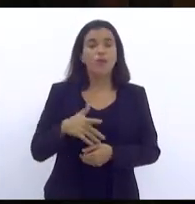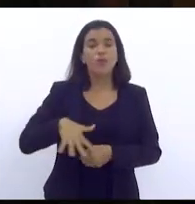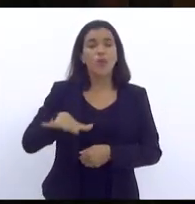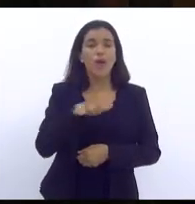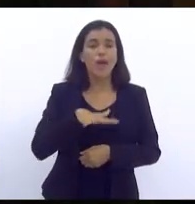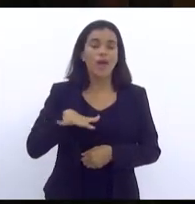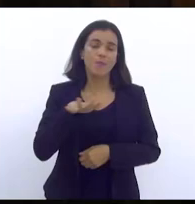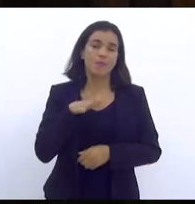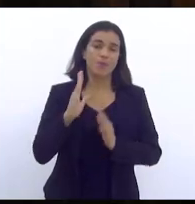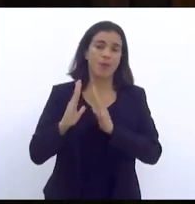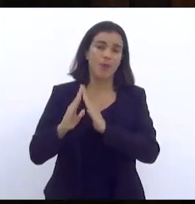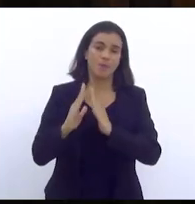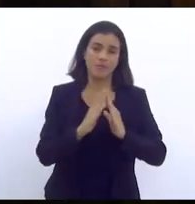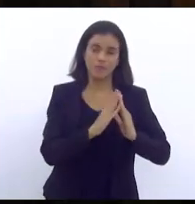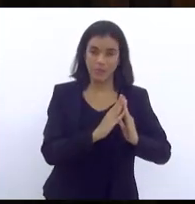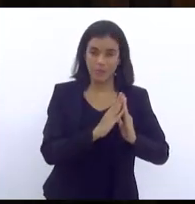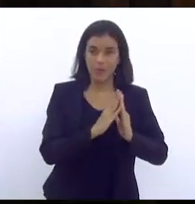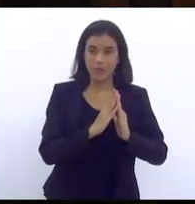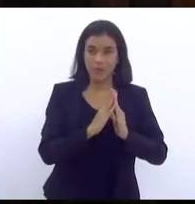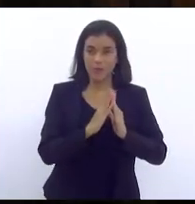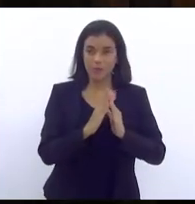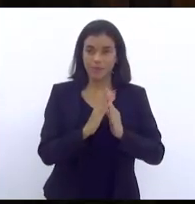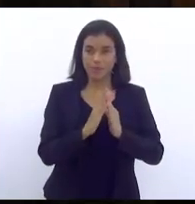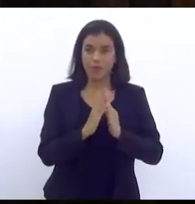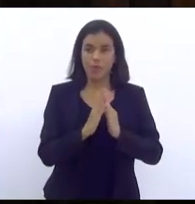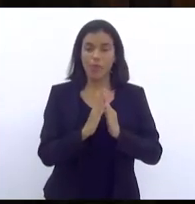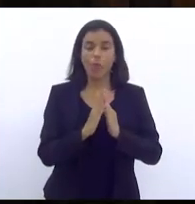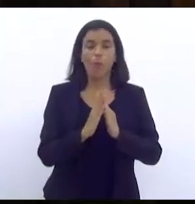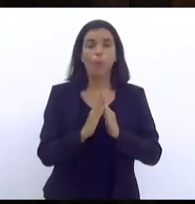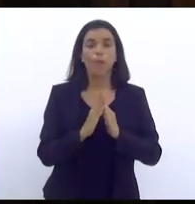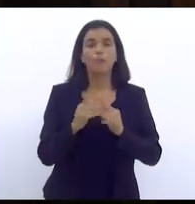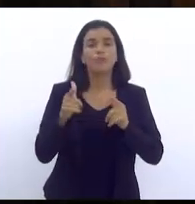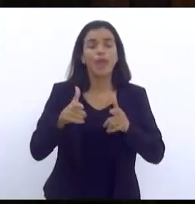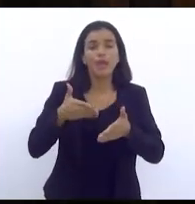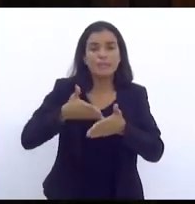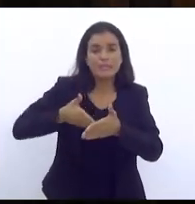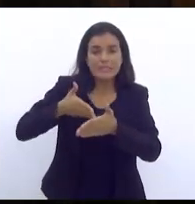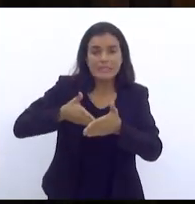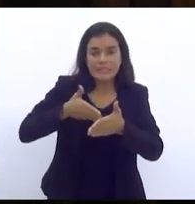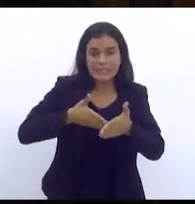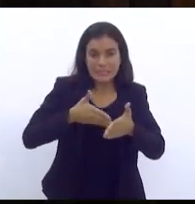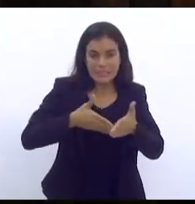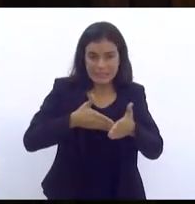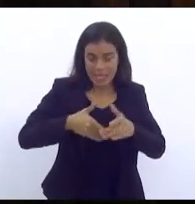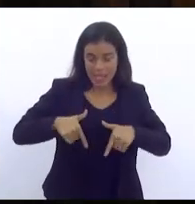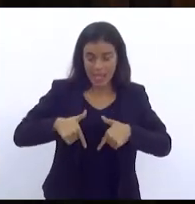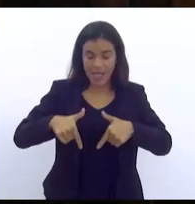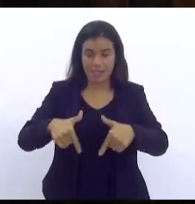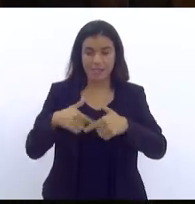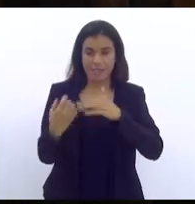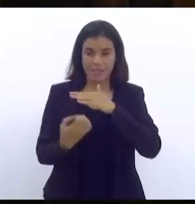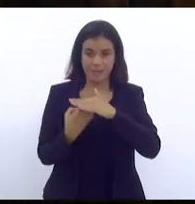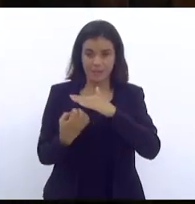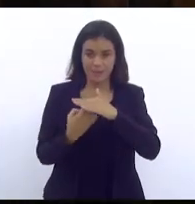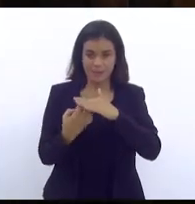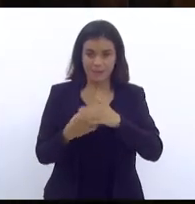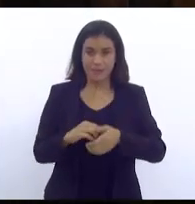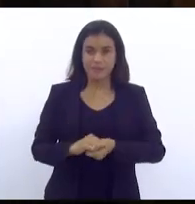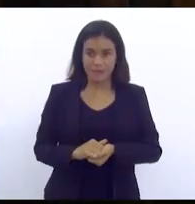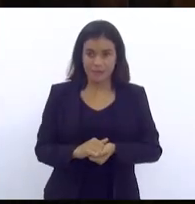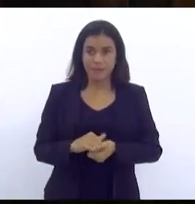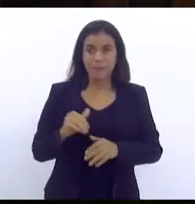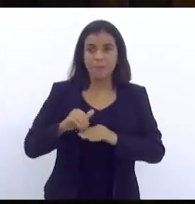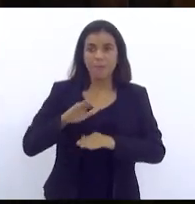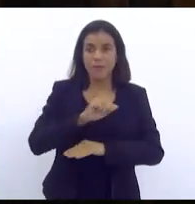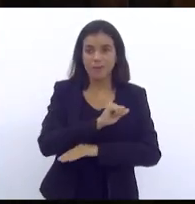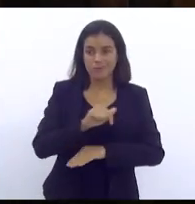Habitacional que é onde eh se restringe a atuação das concessionárias direito humano é muito mais do